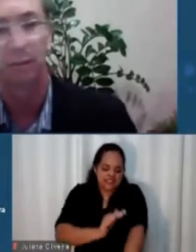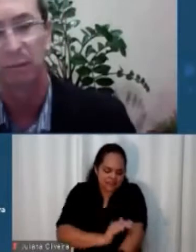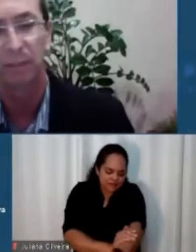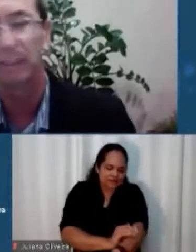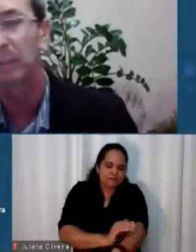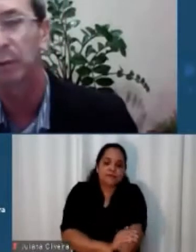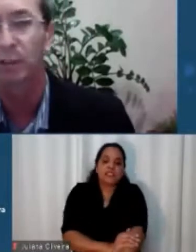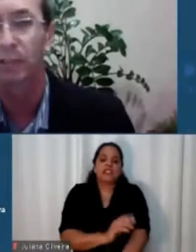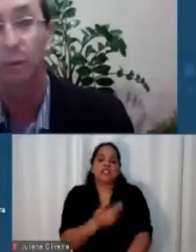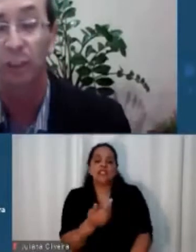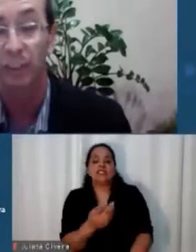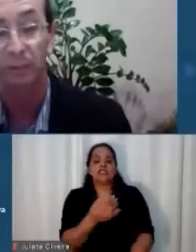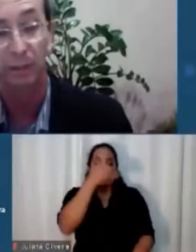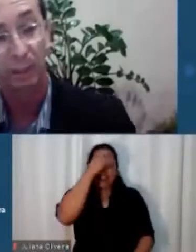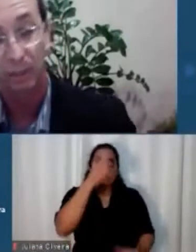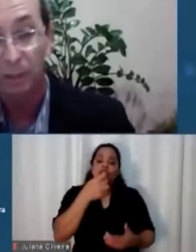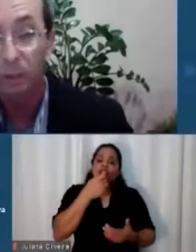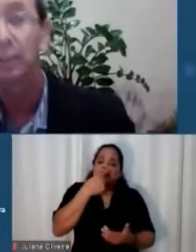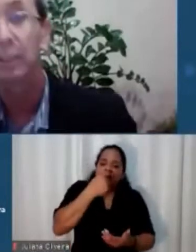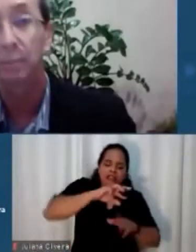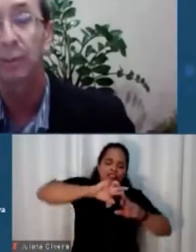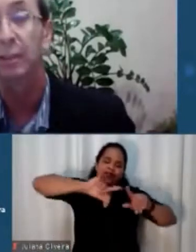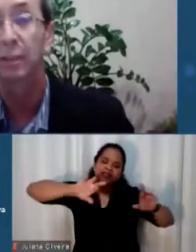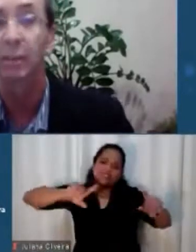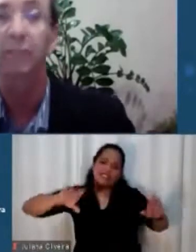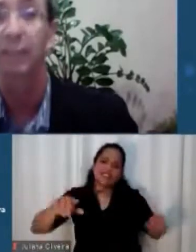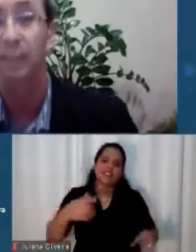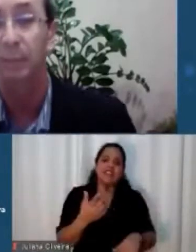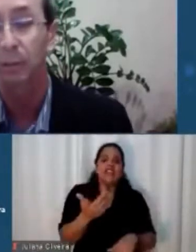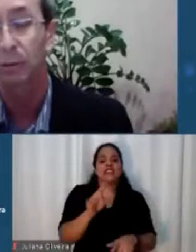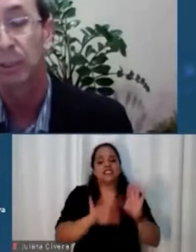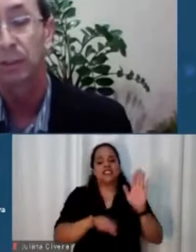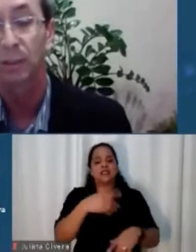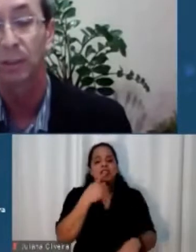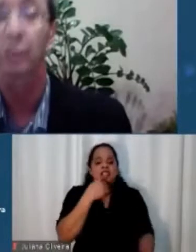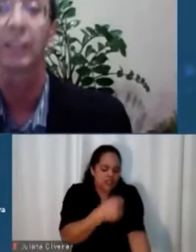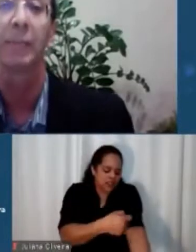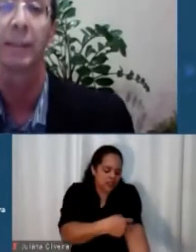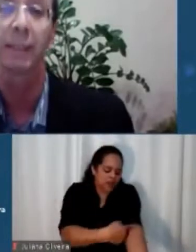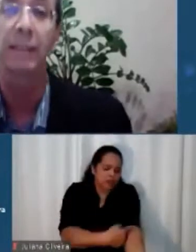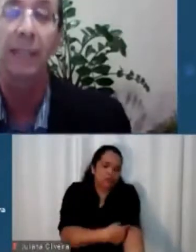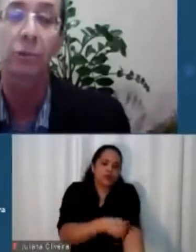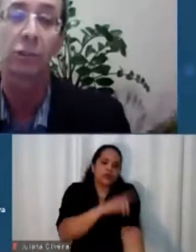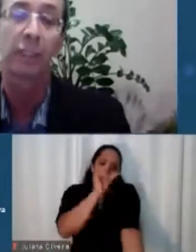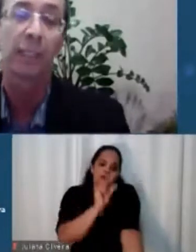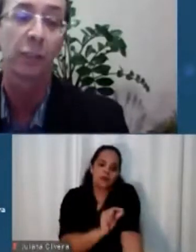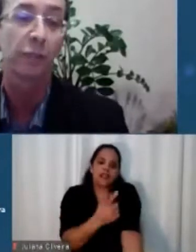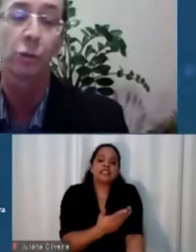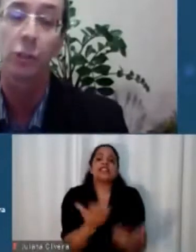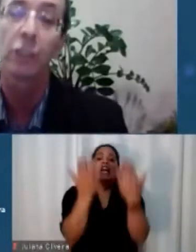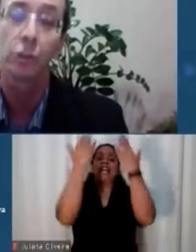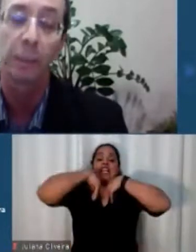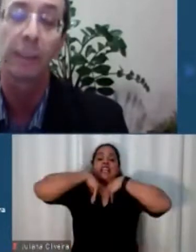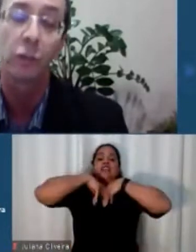drogas vasoativas, às vezes uma hipotensão, ele sangra menos, às vezes o sangramento é interno, que será resolvido só em hospital